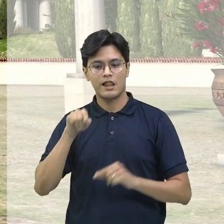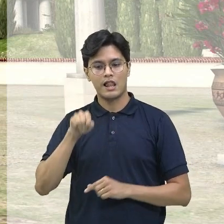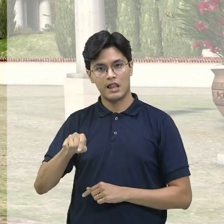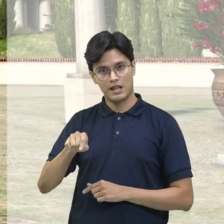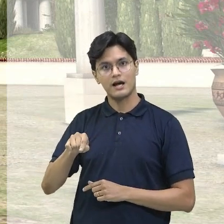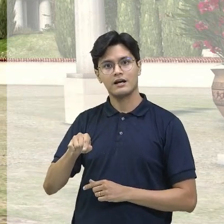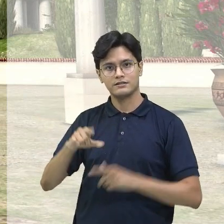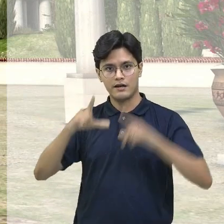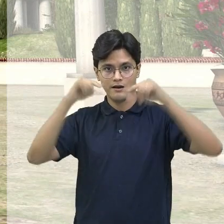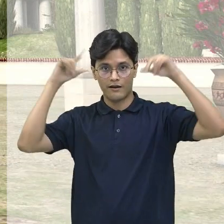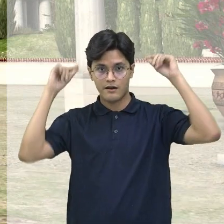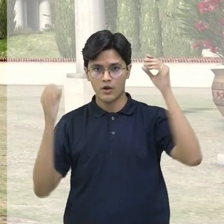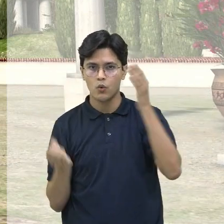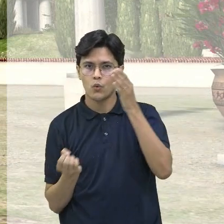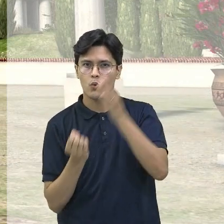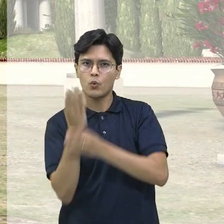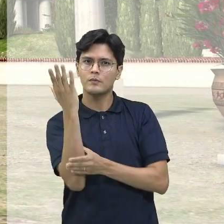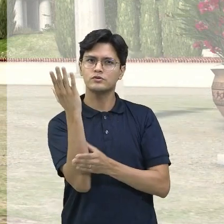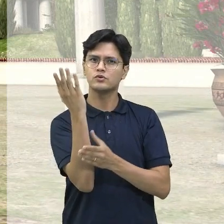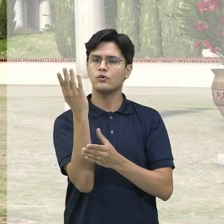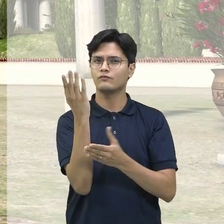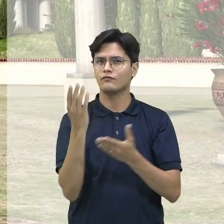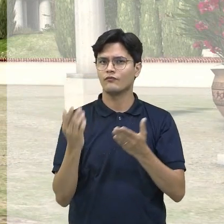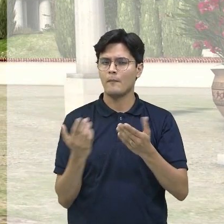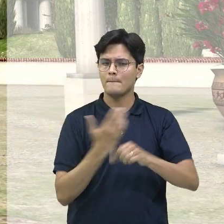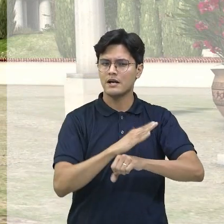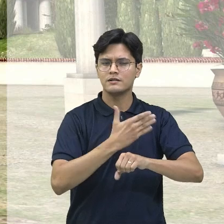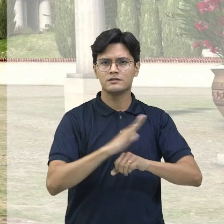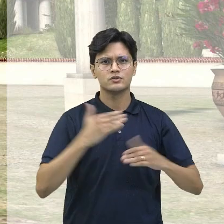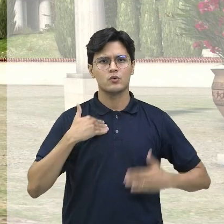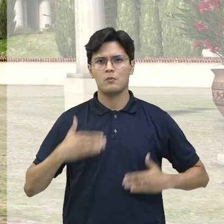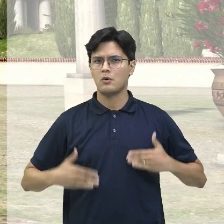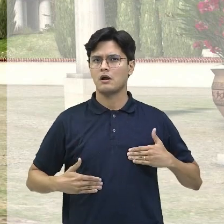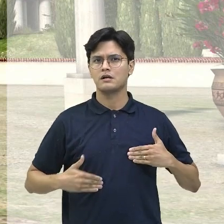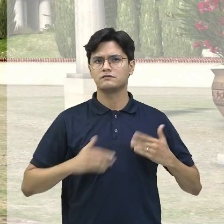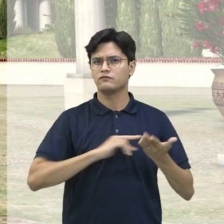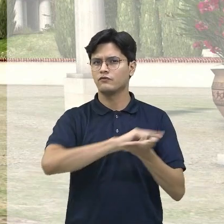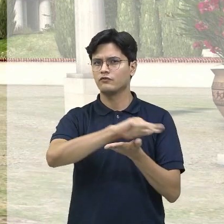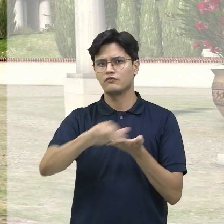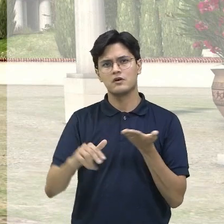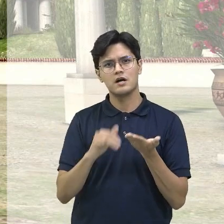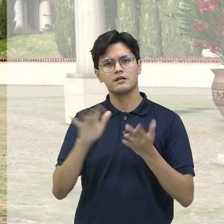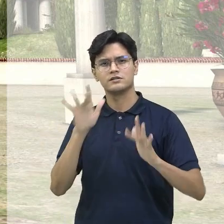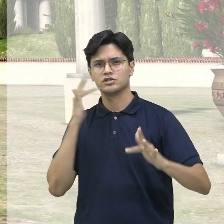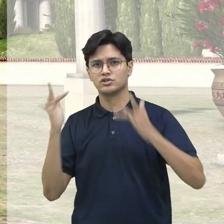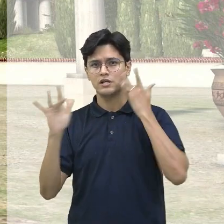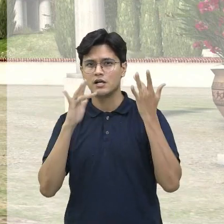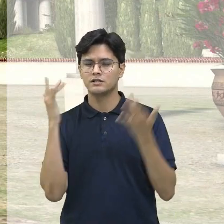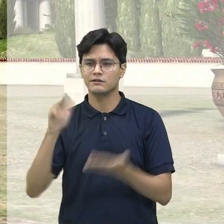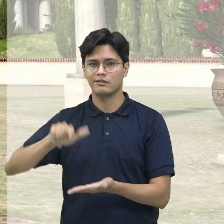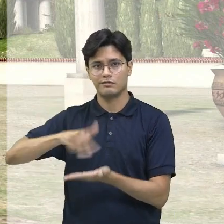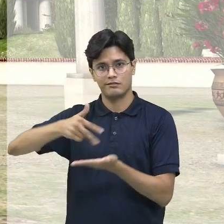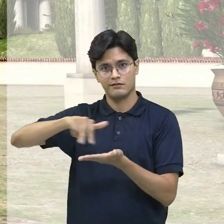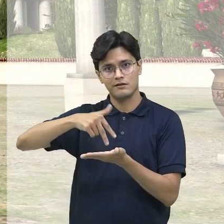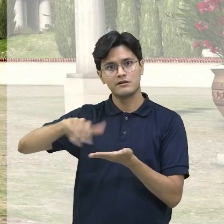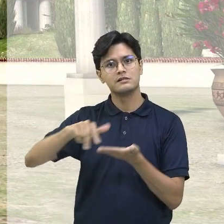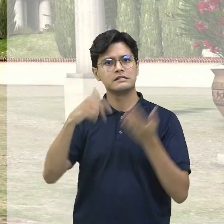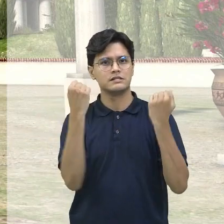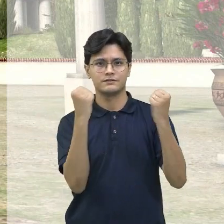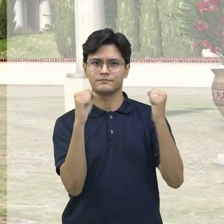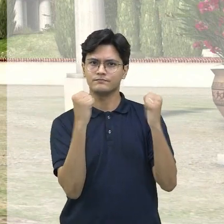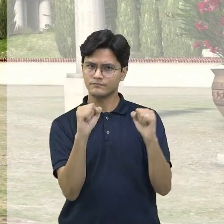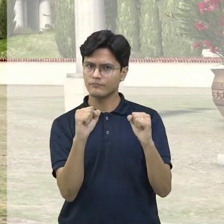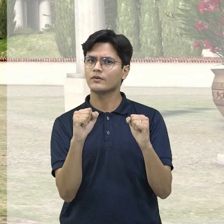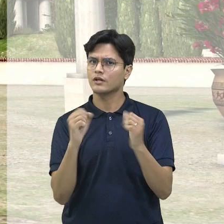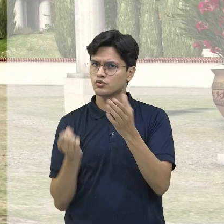jogos, a dança, a ginástica, as artes cênicas. Então, tudo se originou por aqui, tá